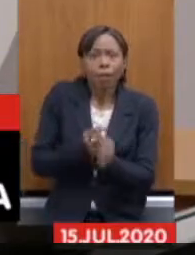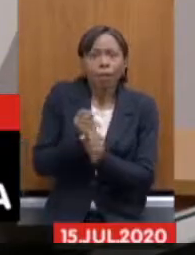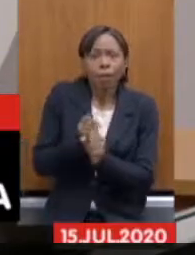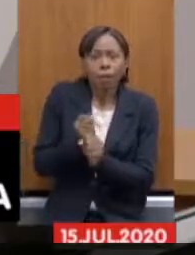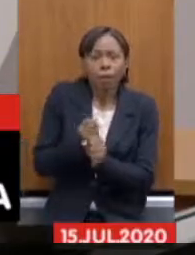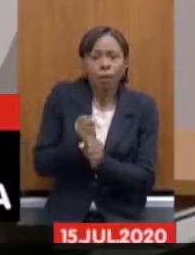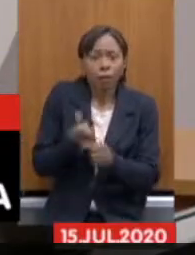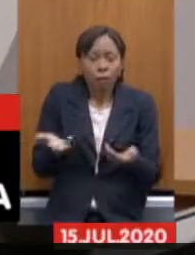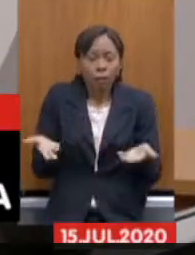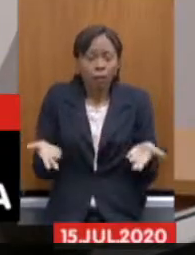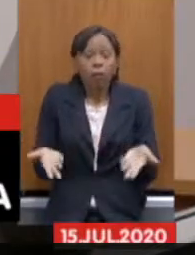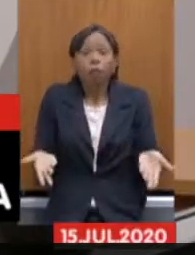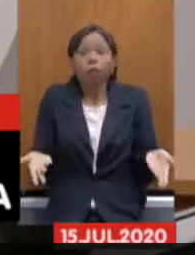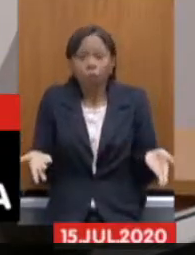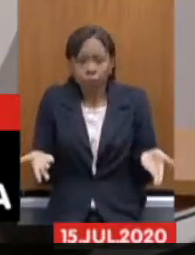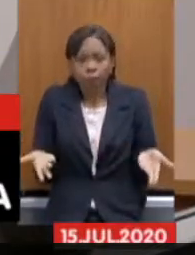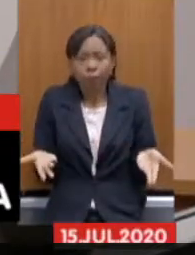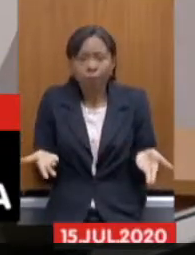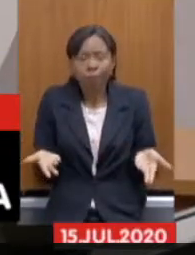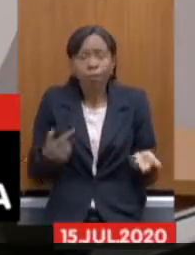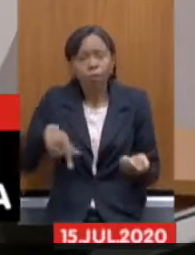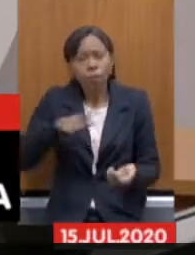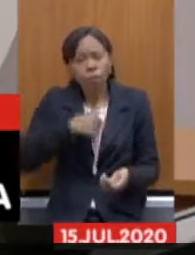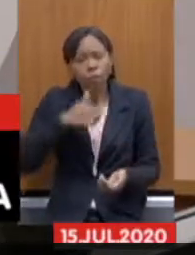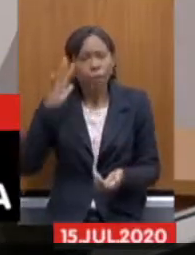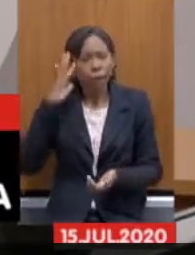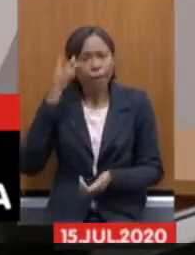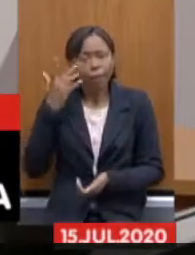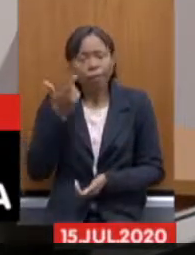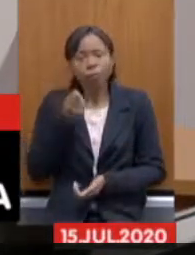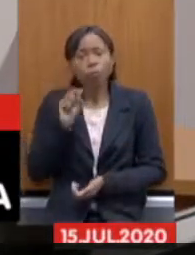é nós achamos